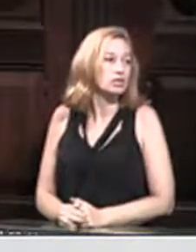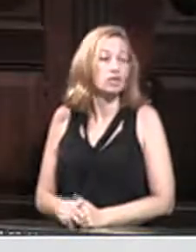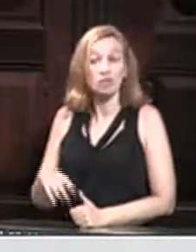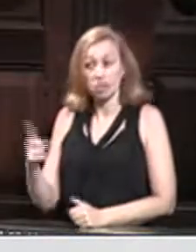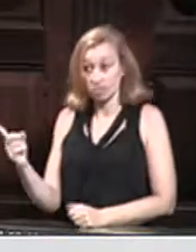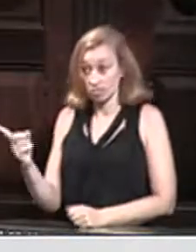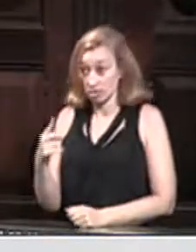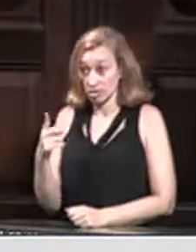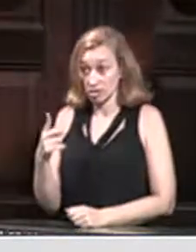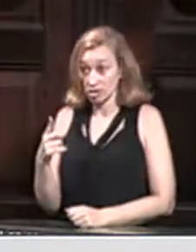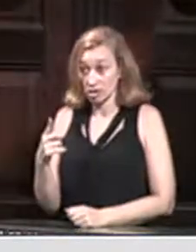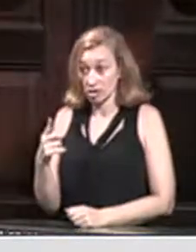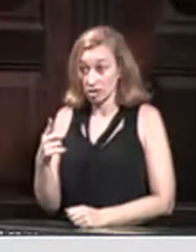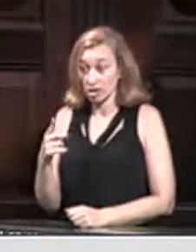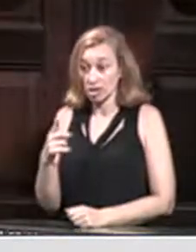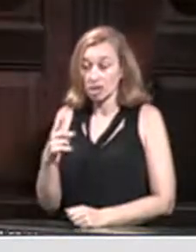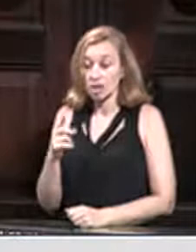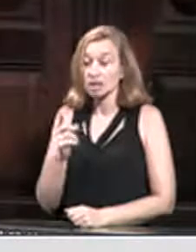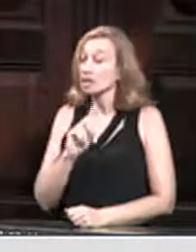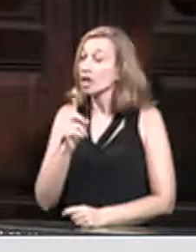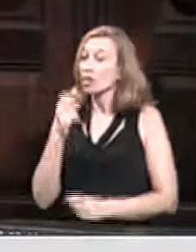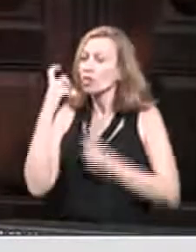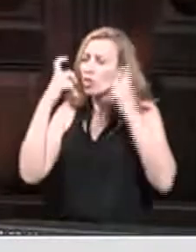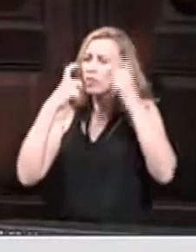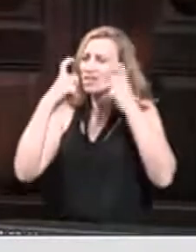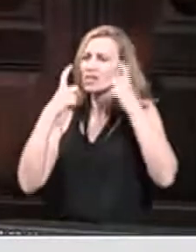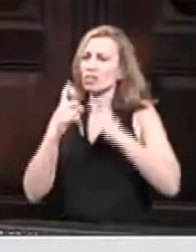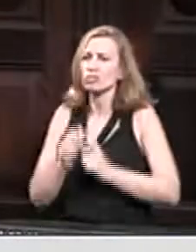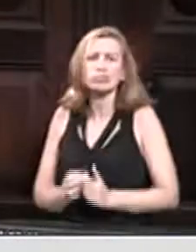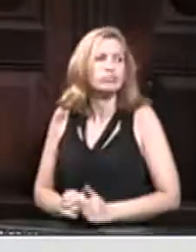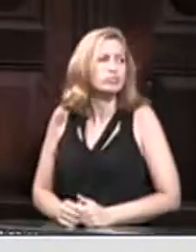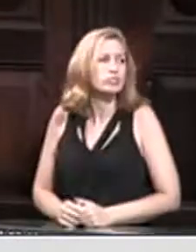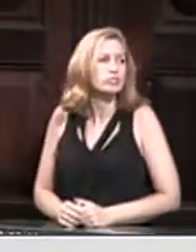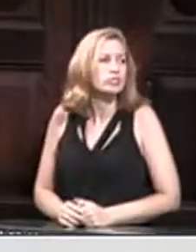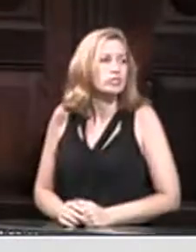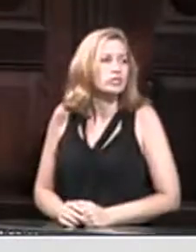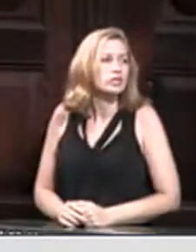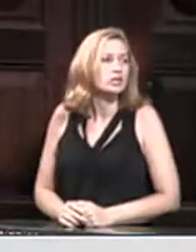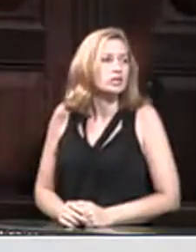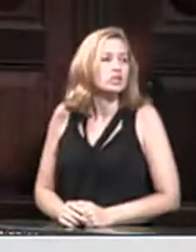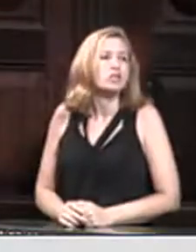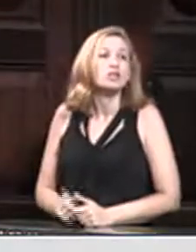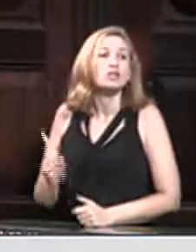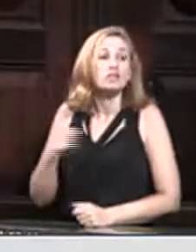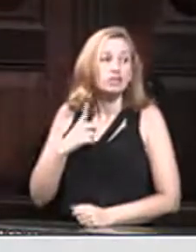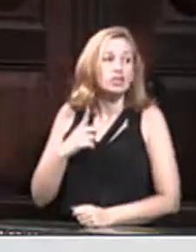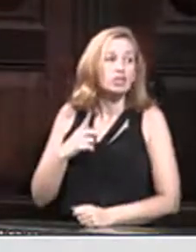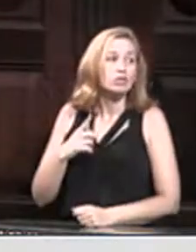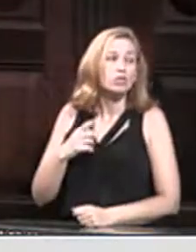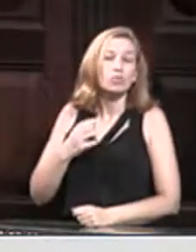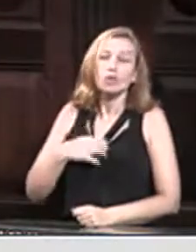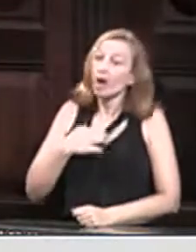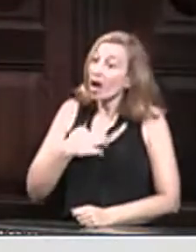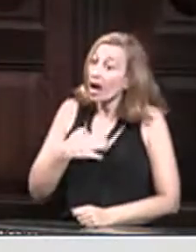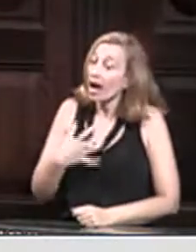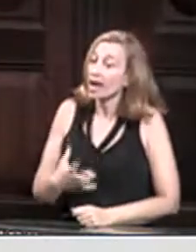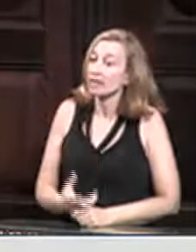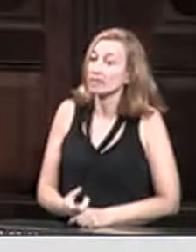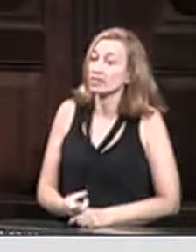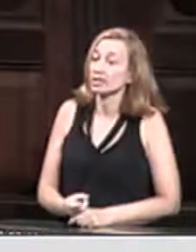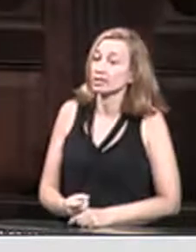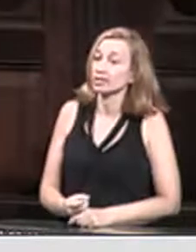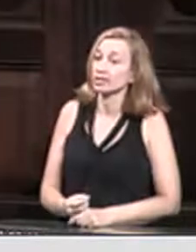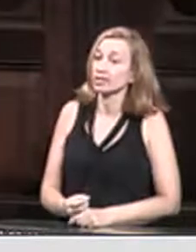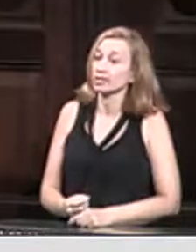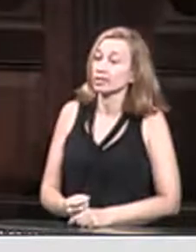Vi, não com preocupação apenas, vi com revolta esta